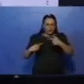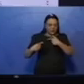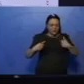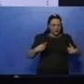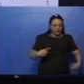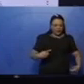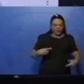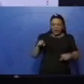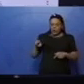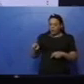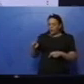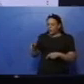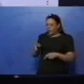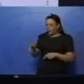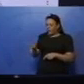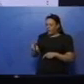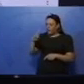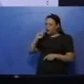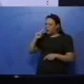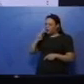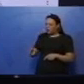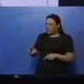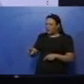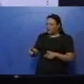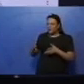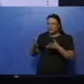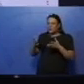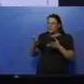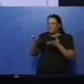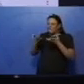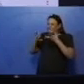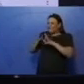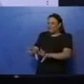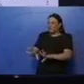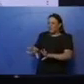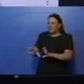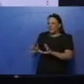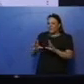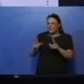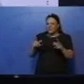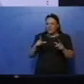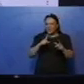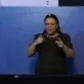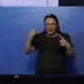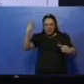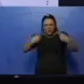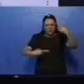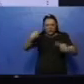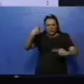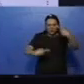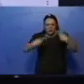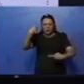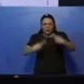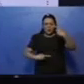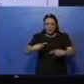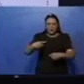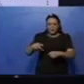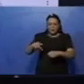contribuir financeiramente para o combate à mudança climática, reacende-se a disputa entre países pobres e